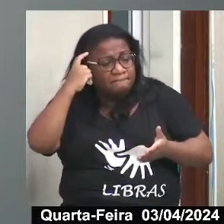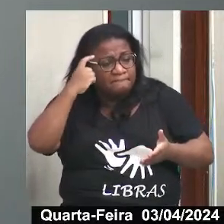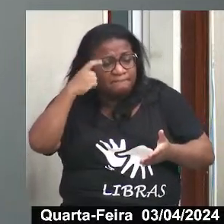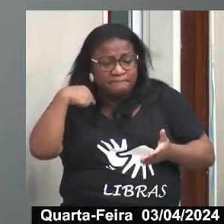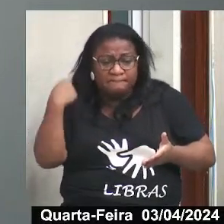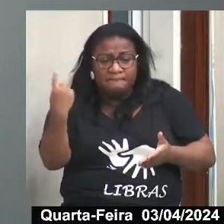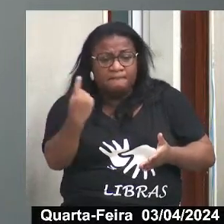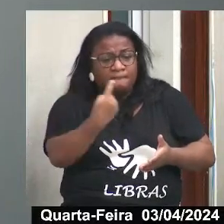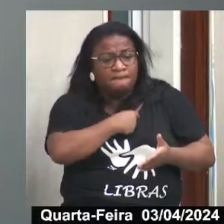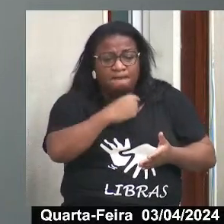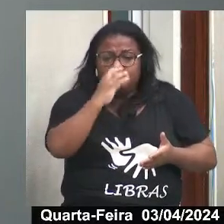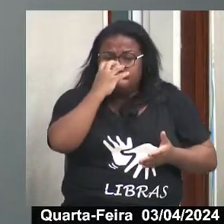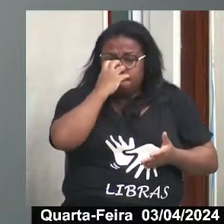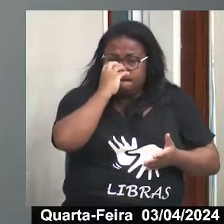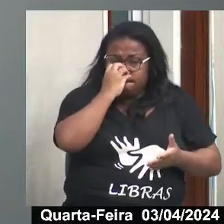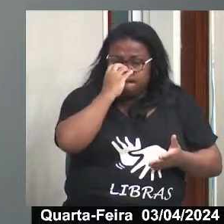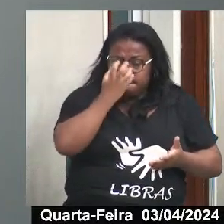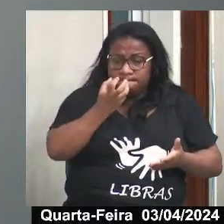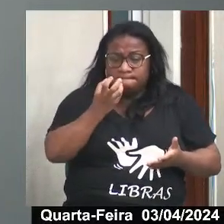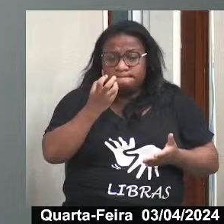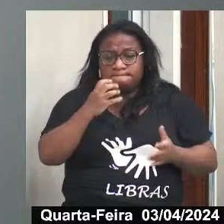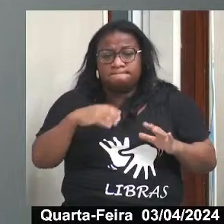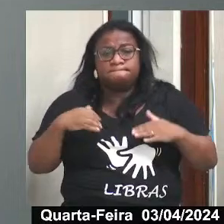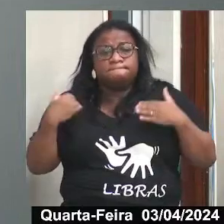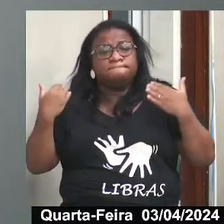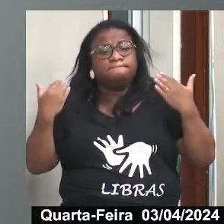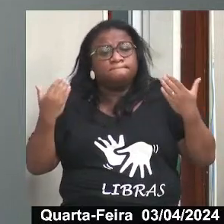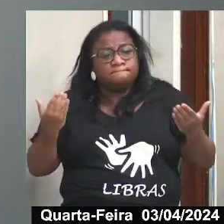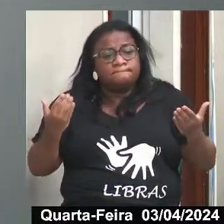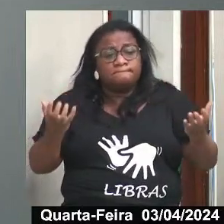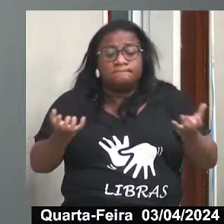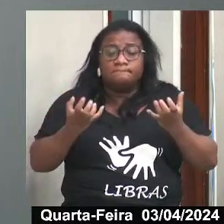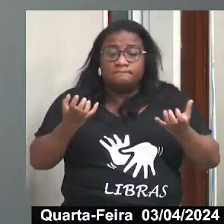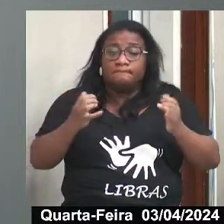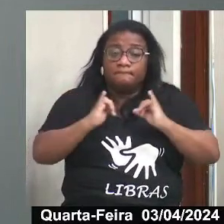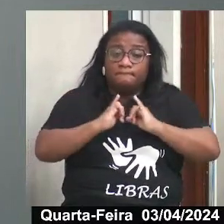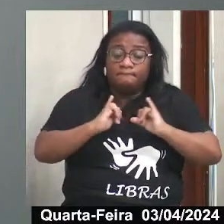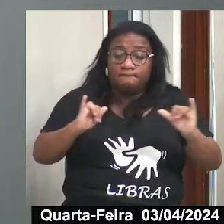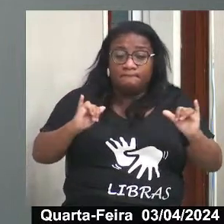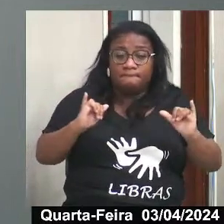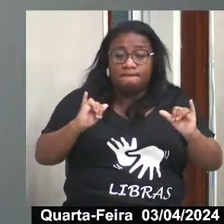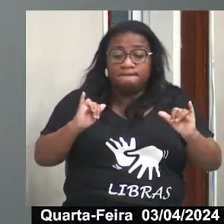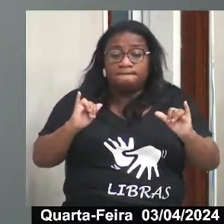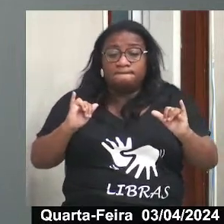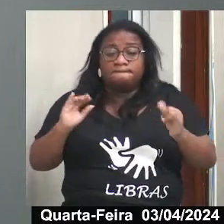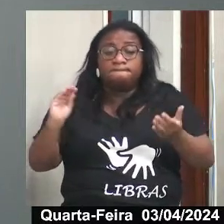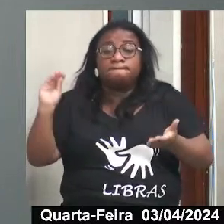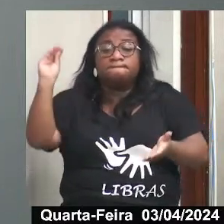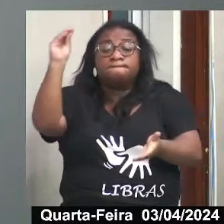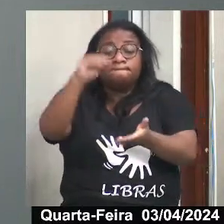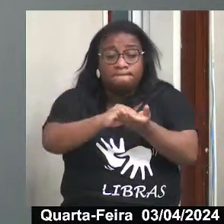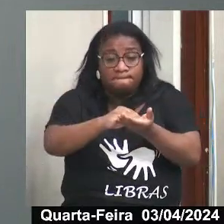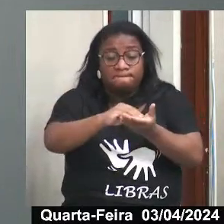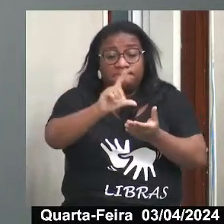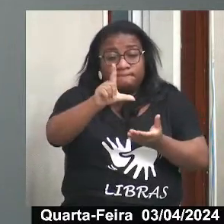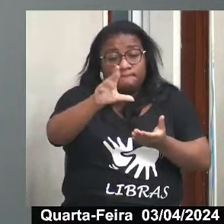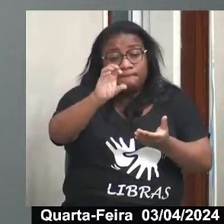é palhaço, ele acha que a gente está aqui como inútil. Então, eu gostaria que o senhor colocasse o nome na